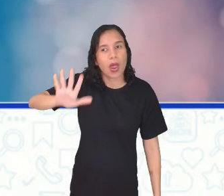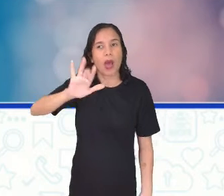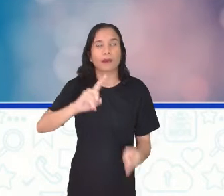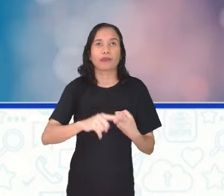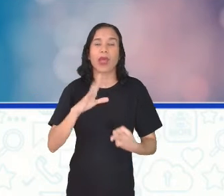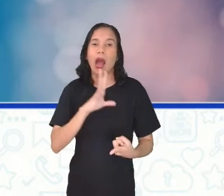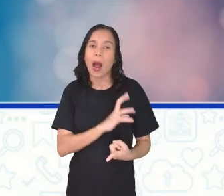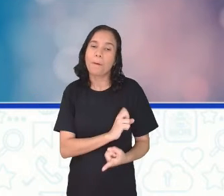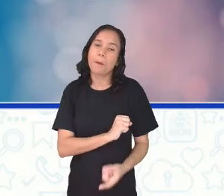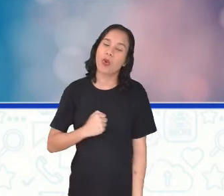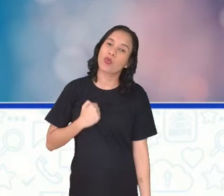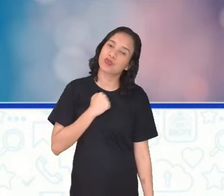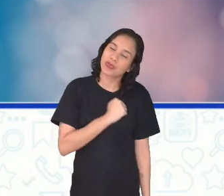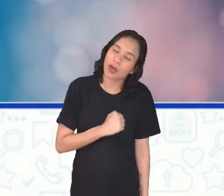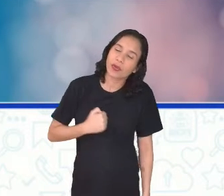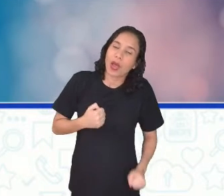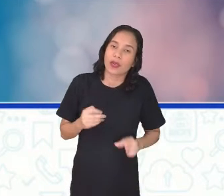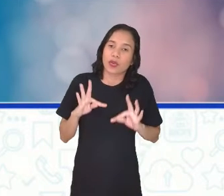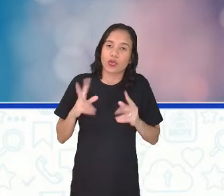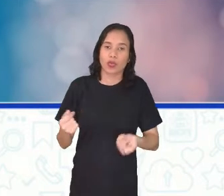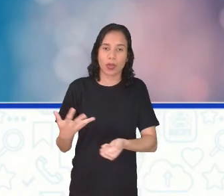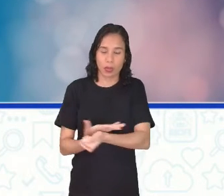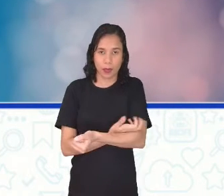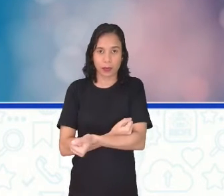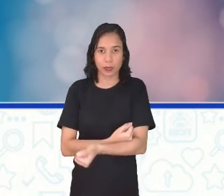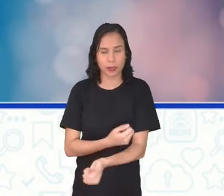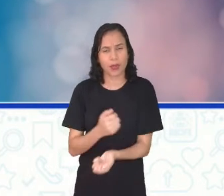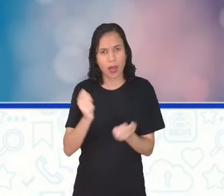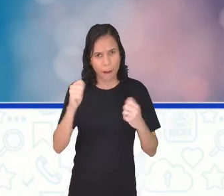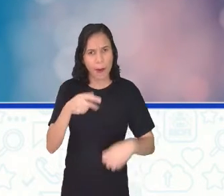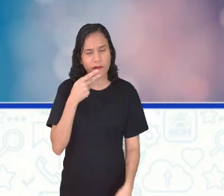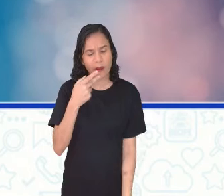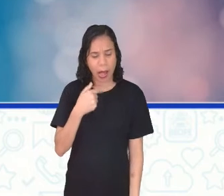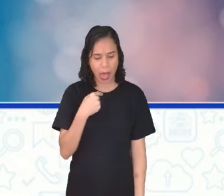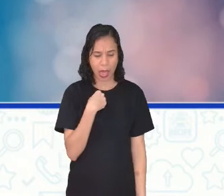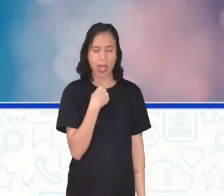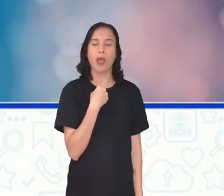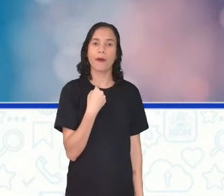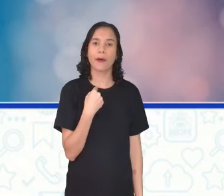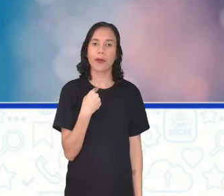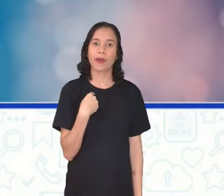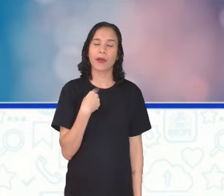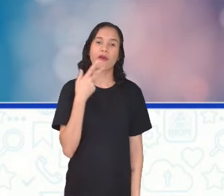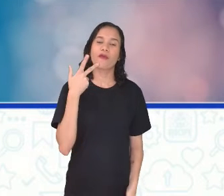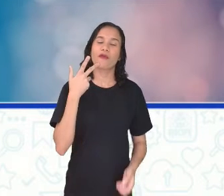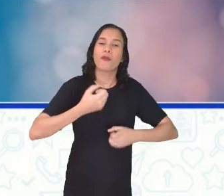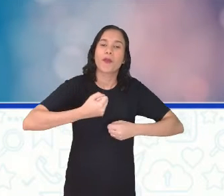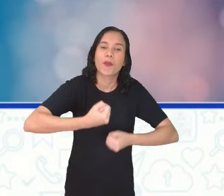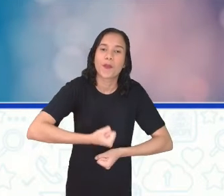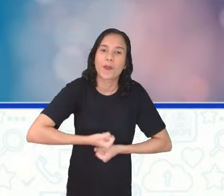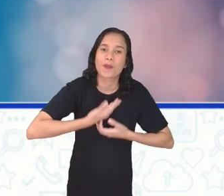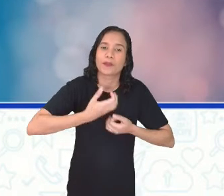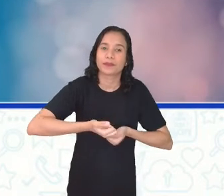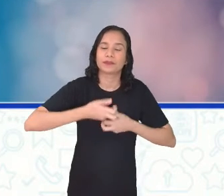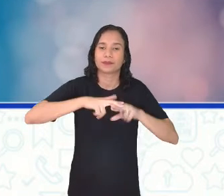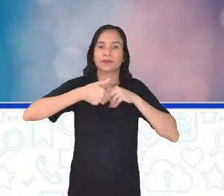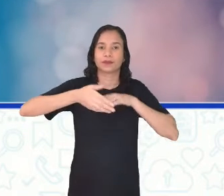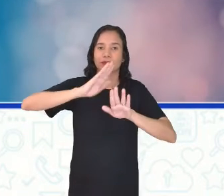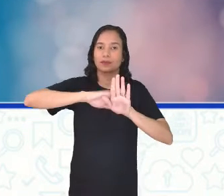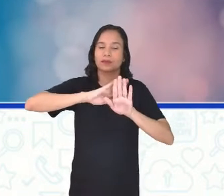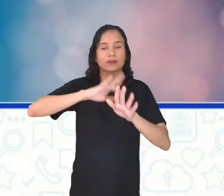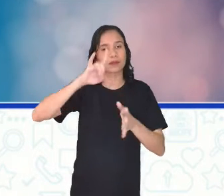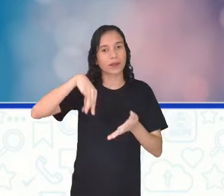saudade, morte, as emoções. O eu pode aparecer, sim, especificamente porque a gente está falando de poesia, né? Então, o subjetivo é